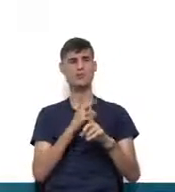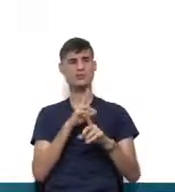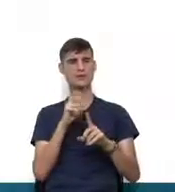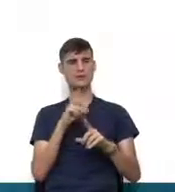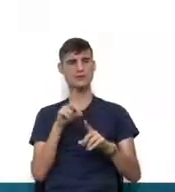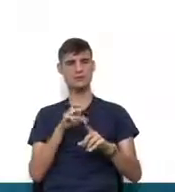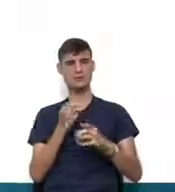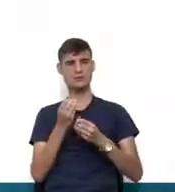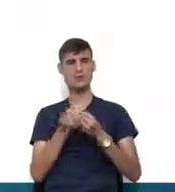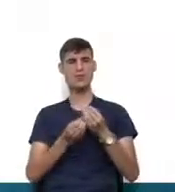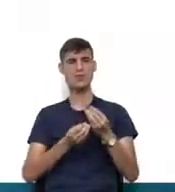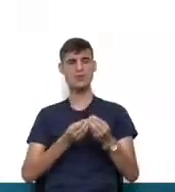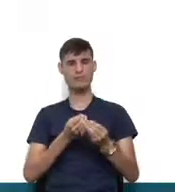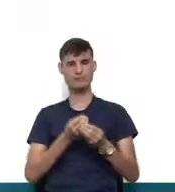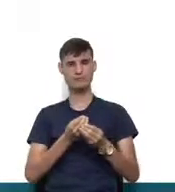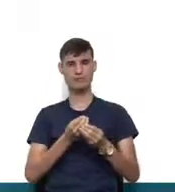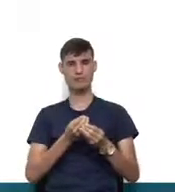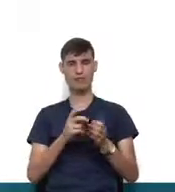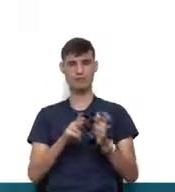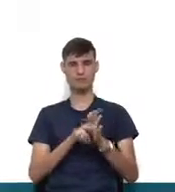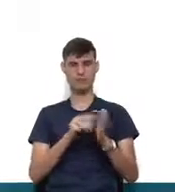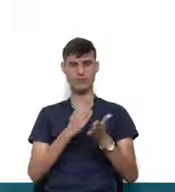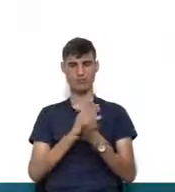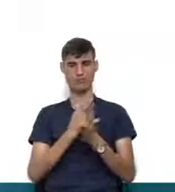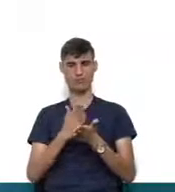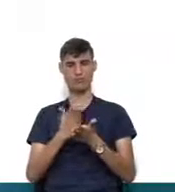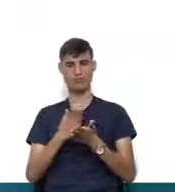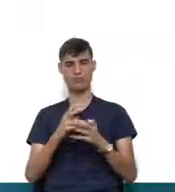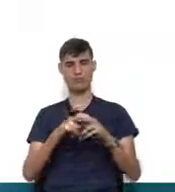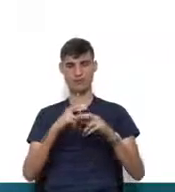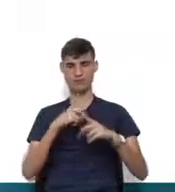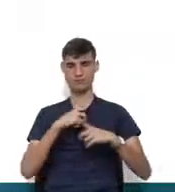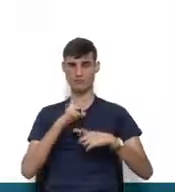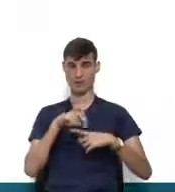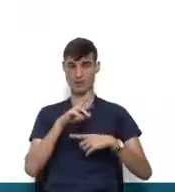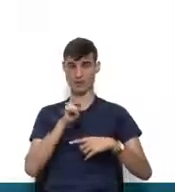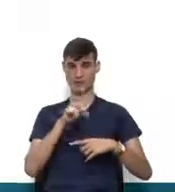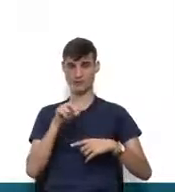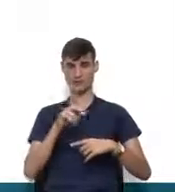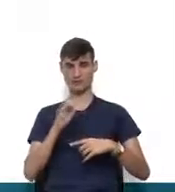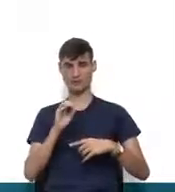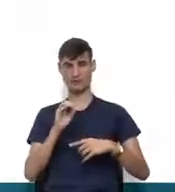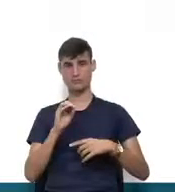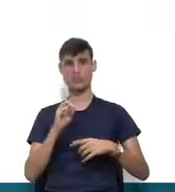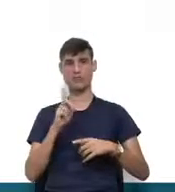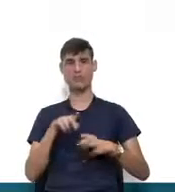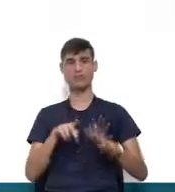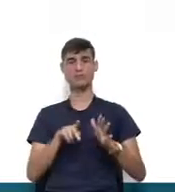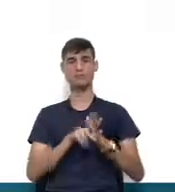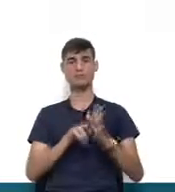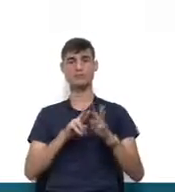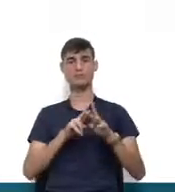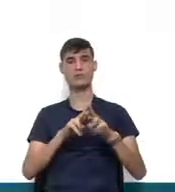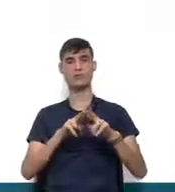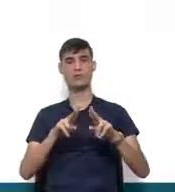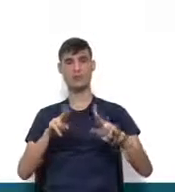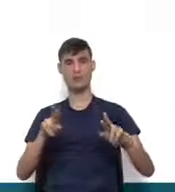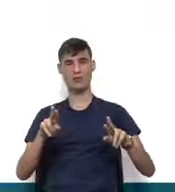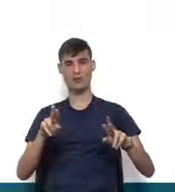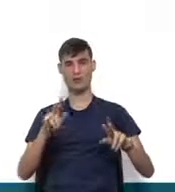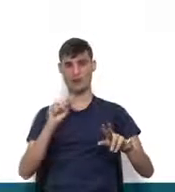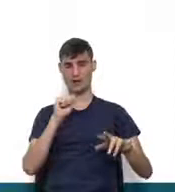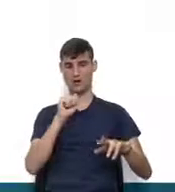identificar a razão desta série? Então, eu tenho que a razão vai ser igual